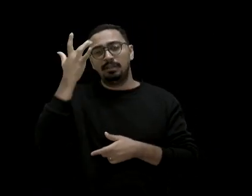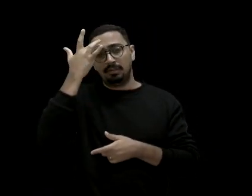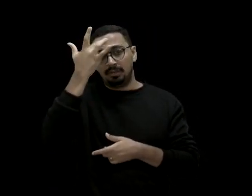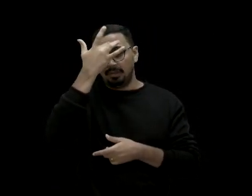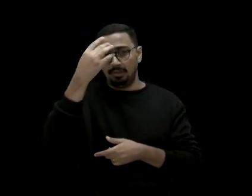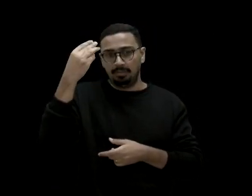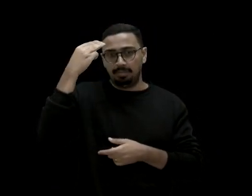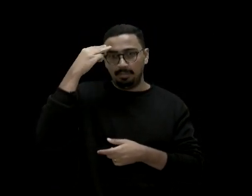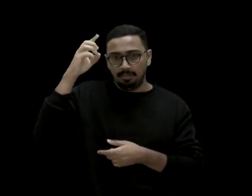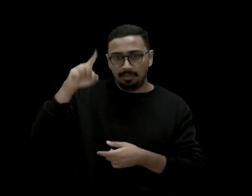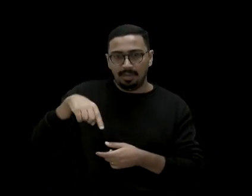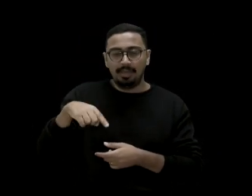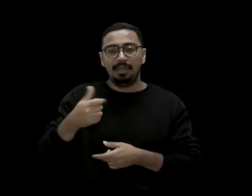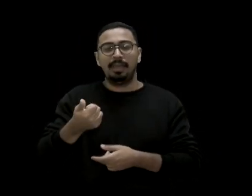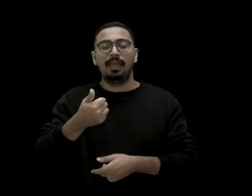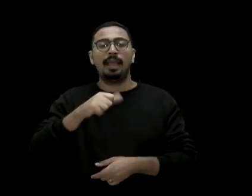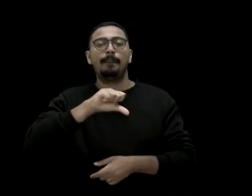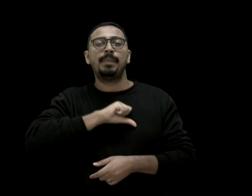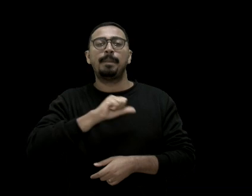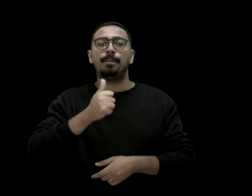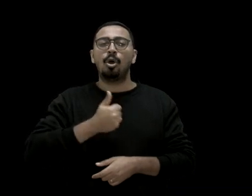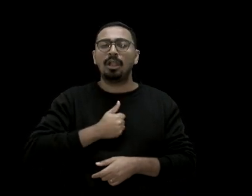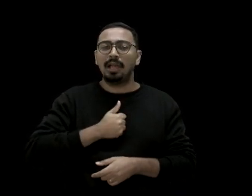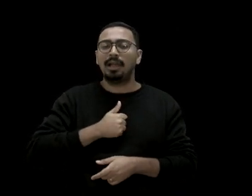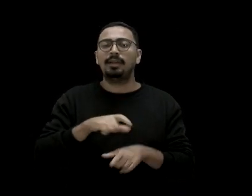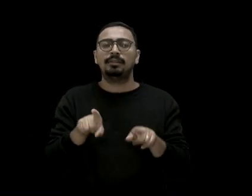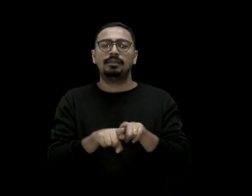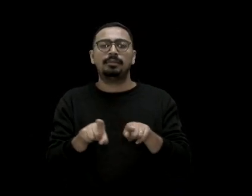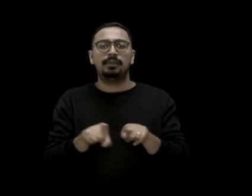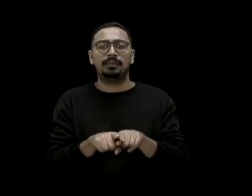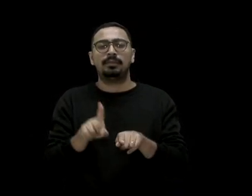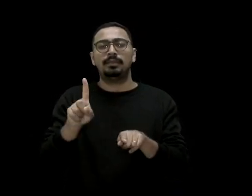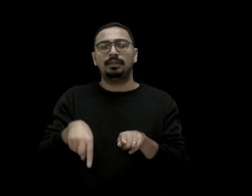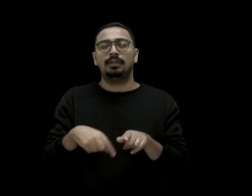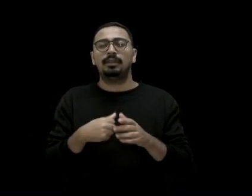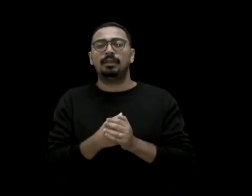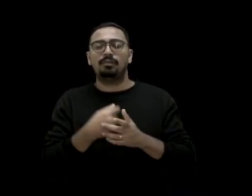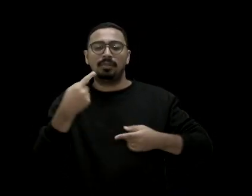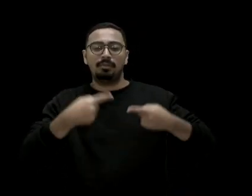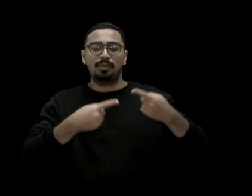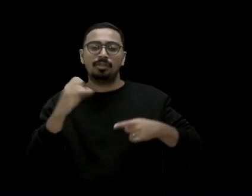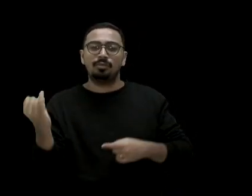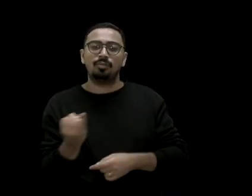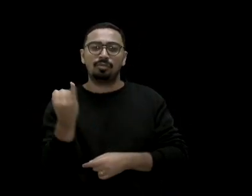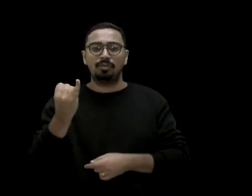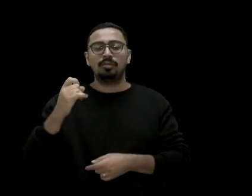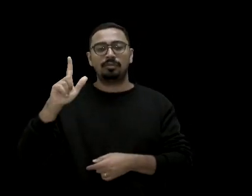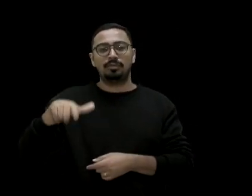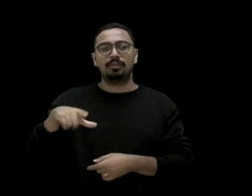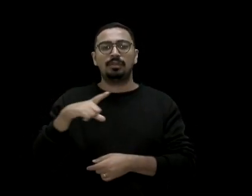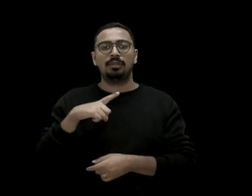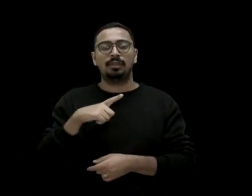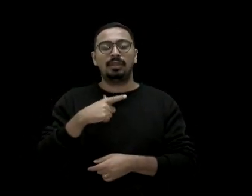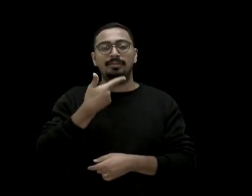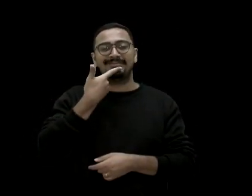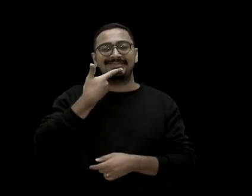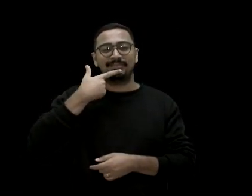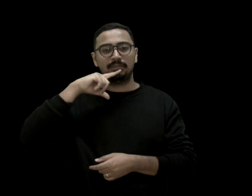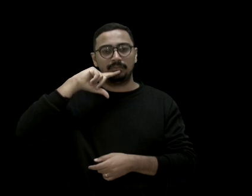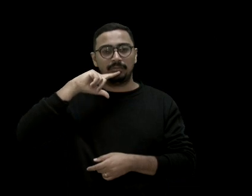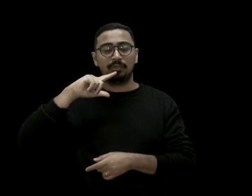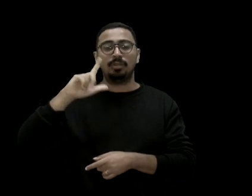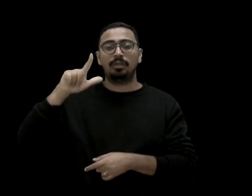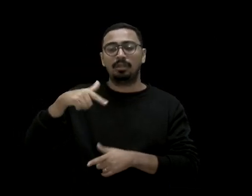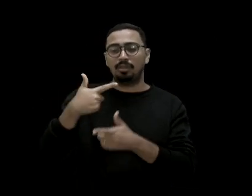transtorno bipolar, entre outros, sendo uma importante janela para discussões sobre prevenção e promoção de saúde mental.